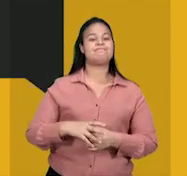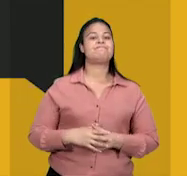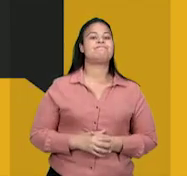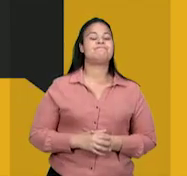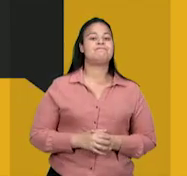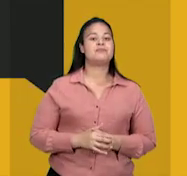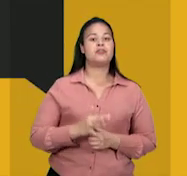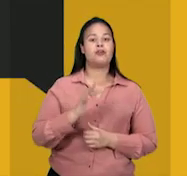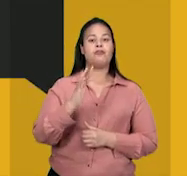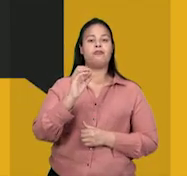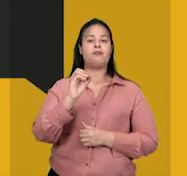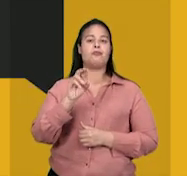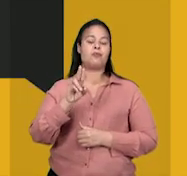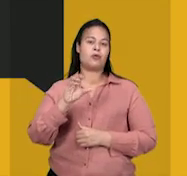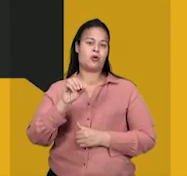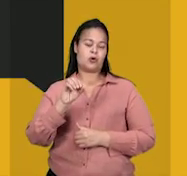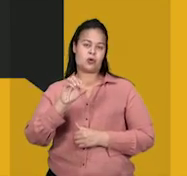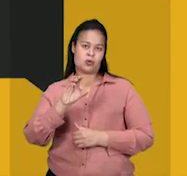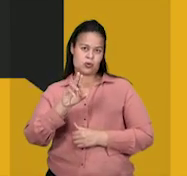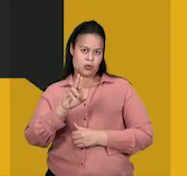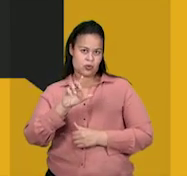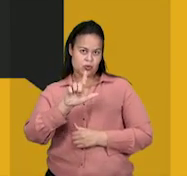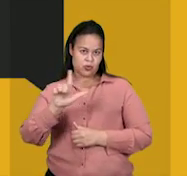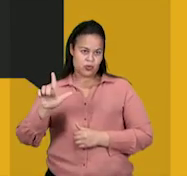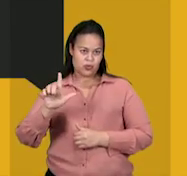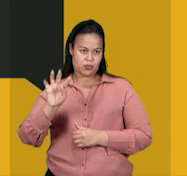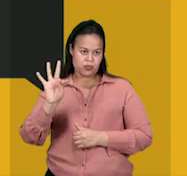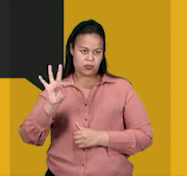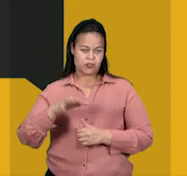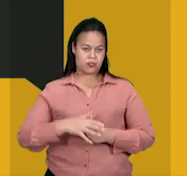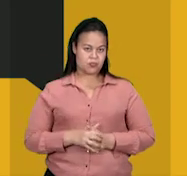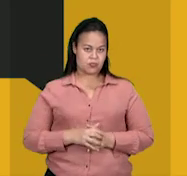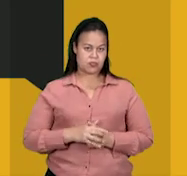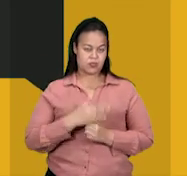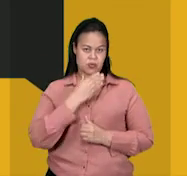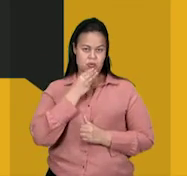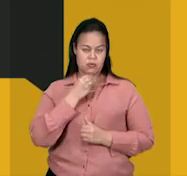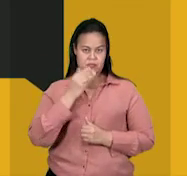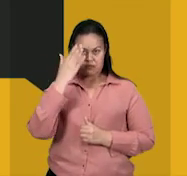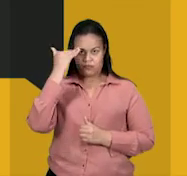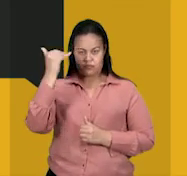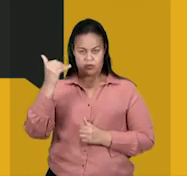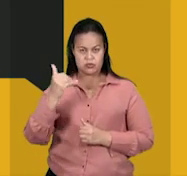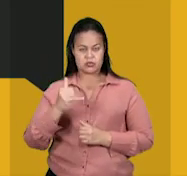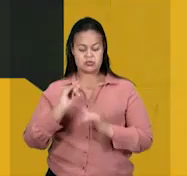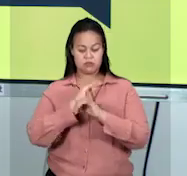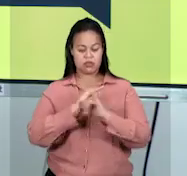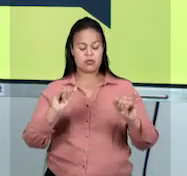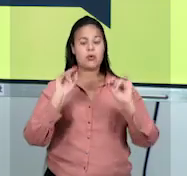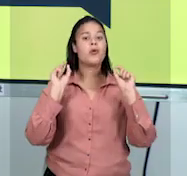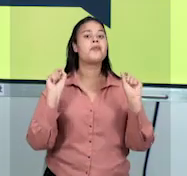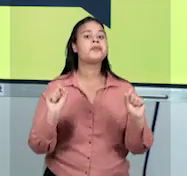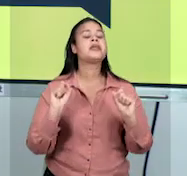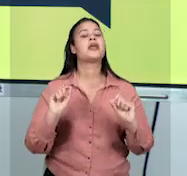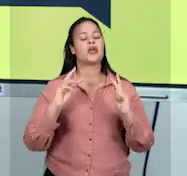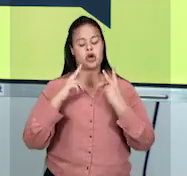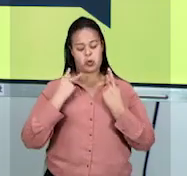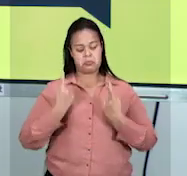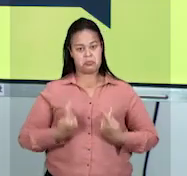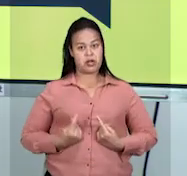Foucault. Foucault está querendo dizer para a gente o seguinte: nós, seres humanos, vamos